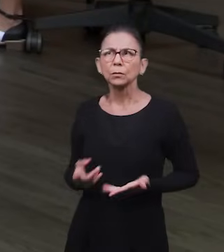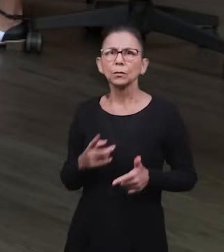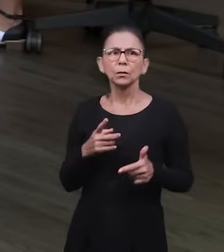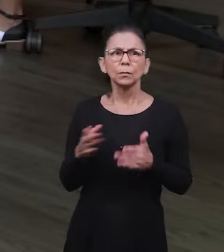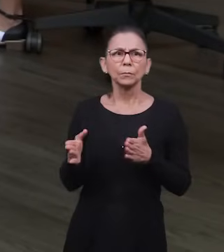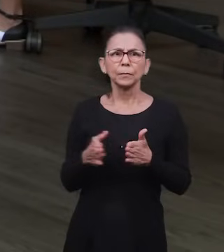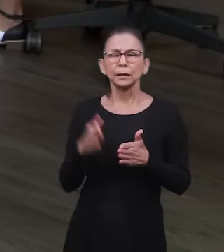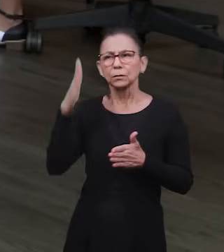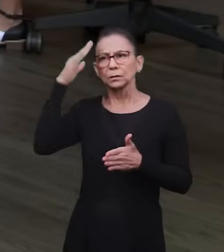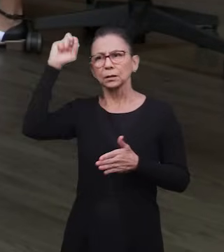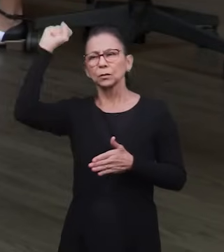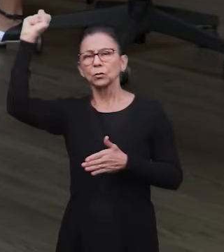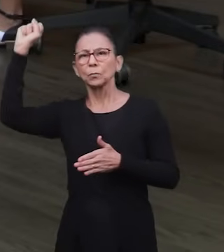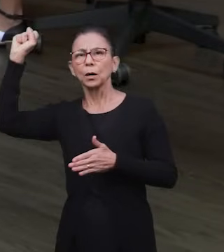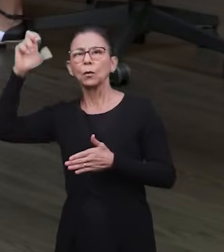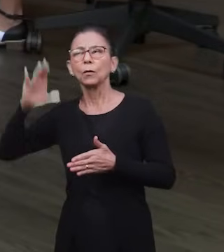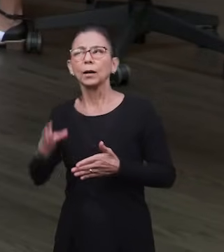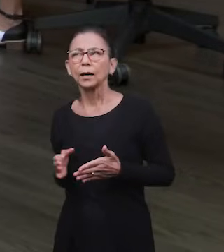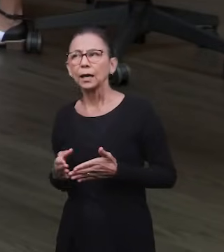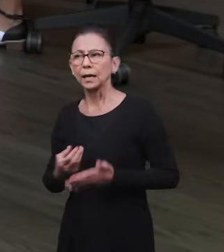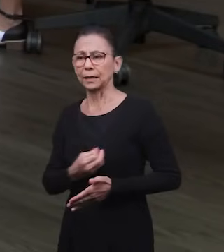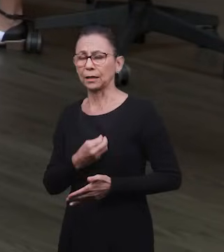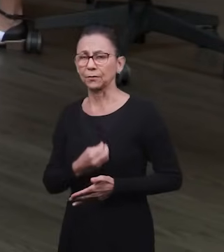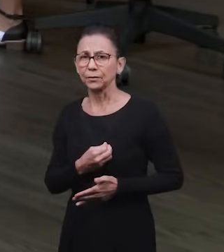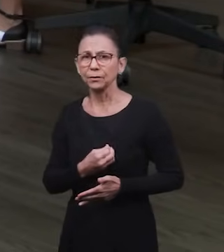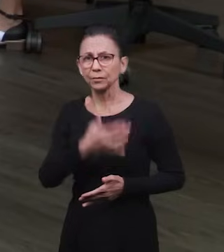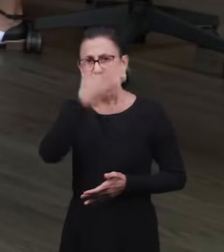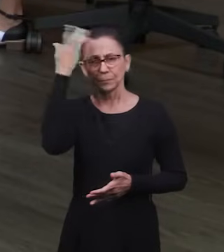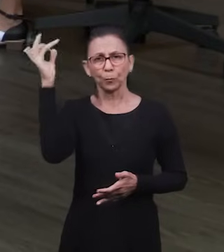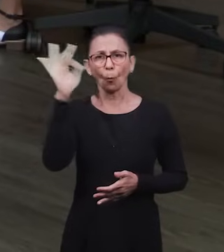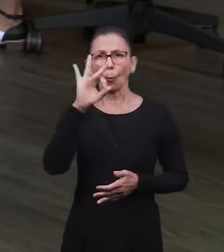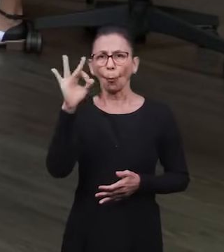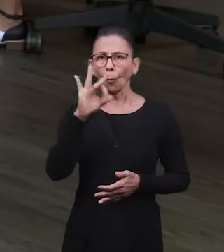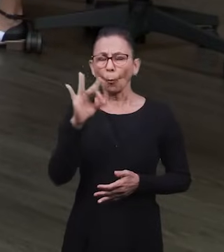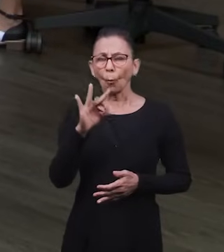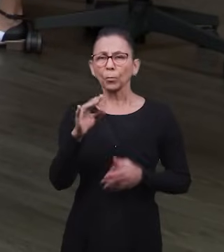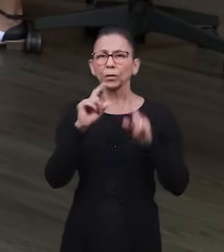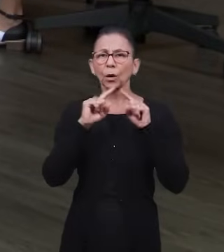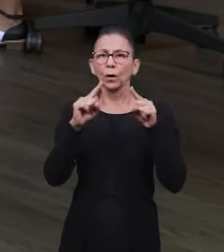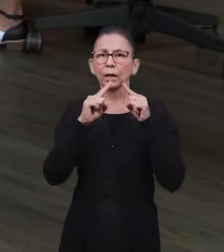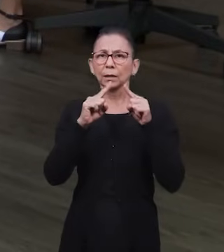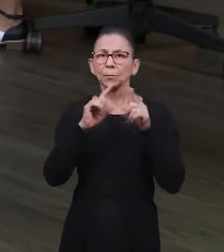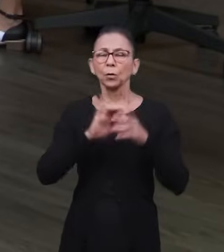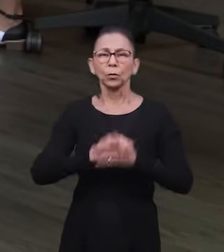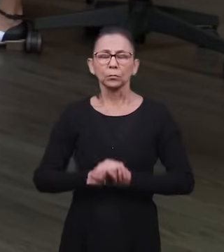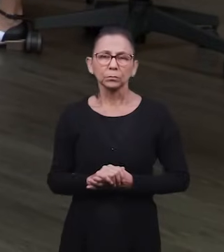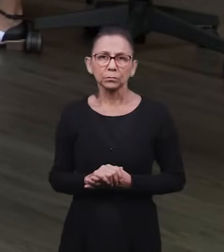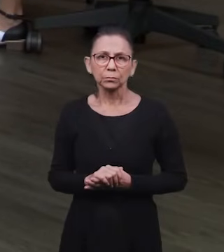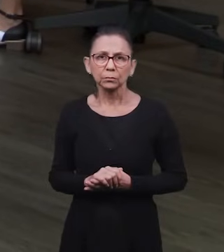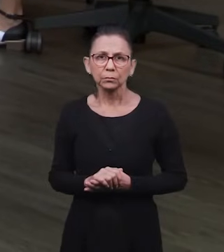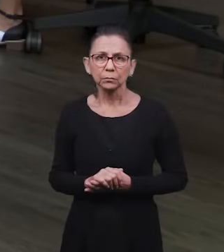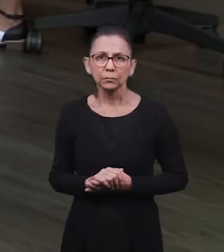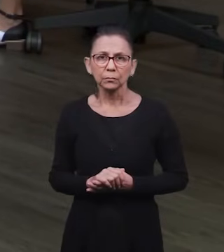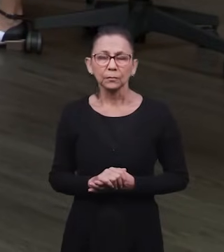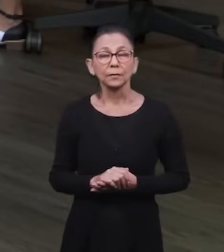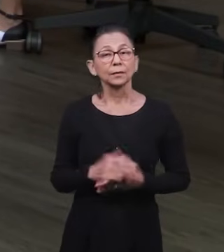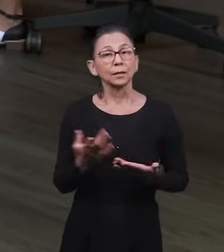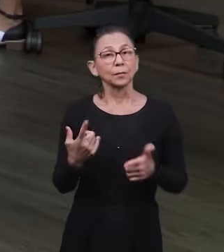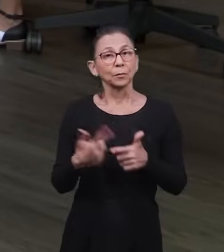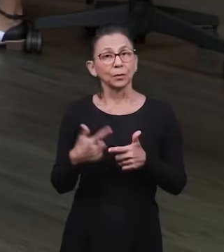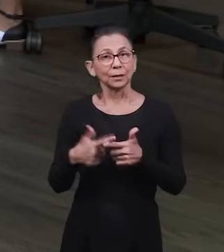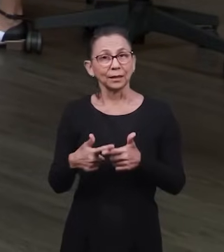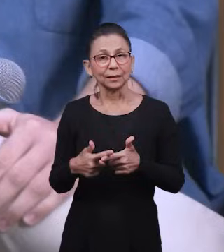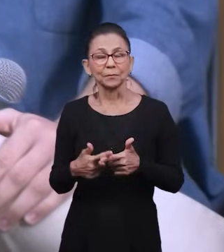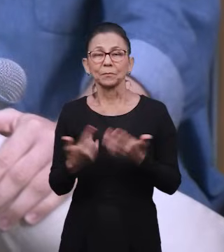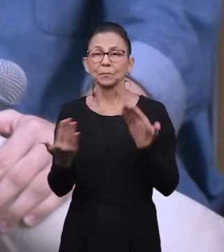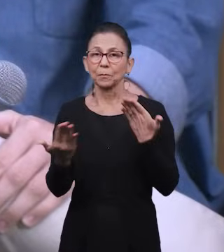quando Salomão é vivo, ninguém reclamou do imposto? Porque quando Salomão é vivo, que quando o Espírito Santo está vivo em nós, você faz